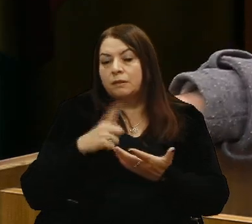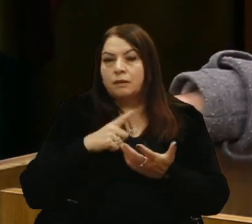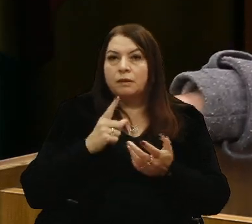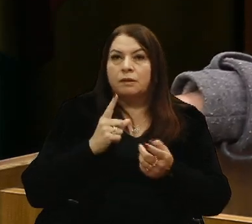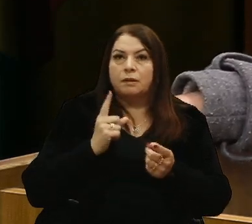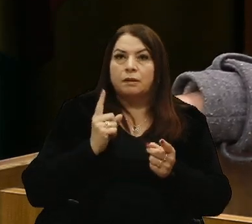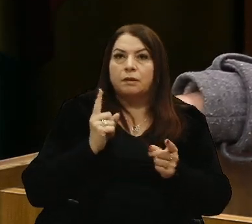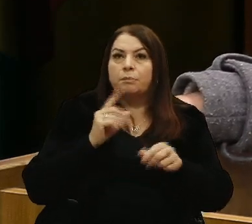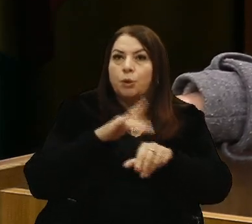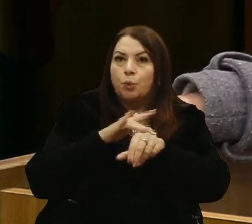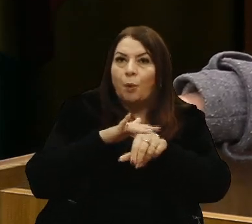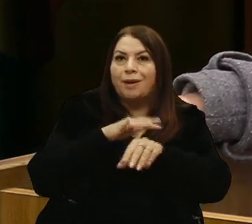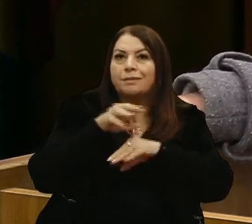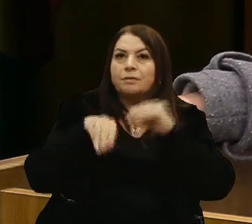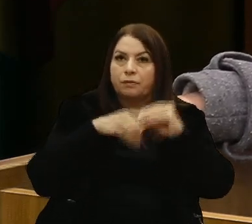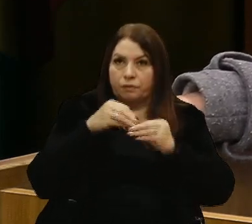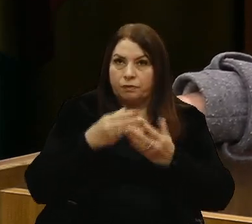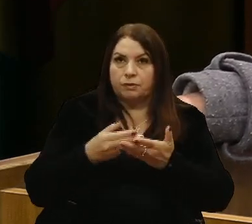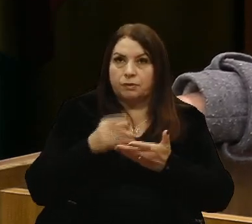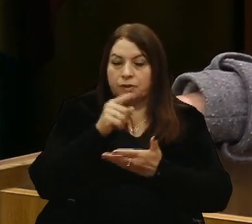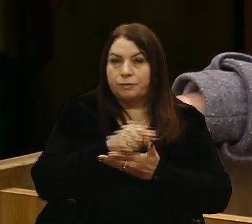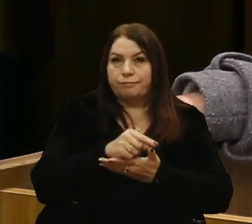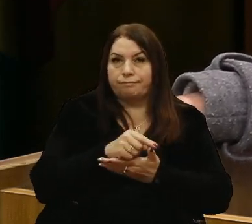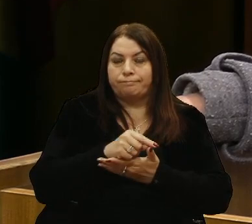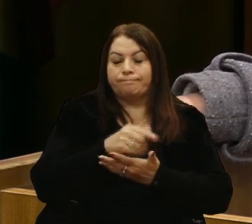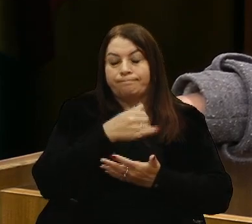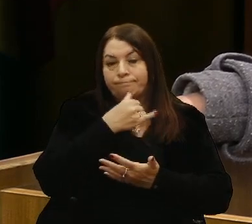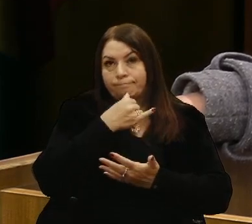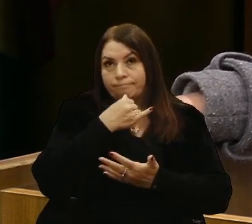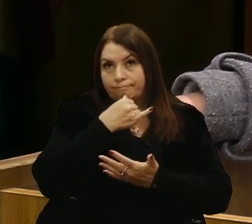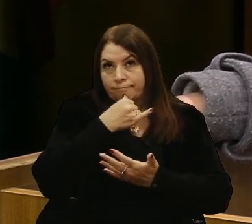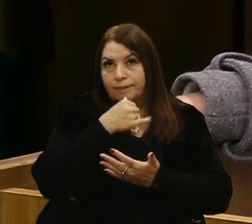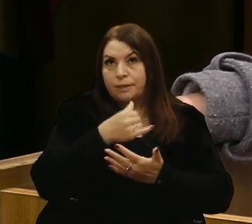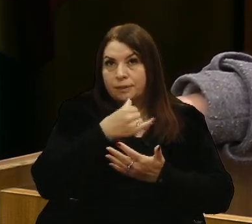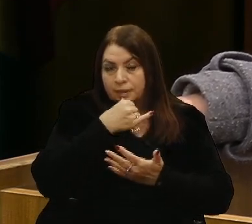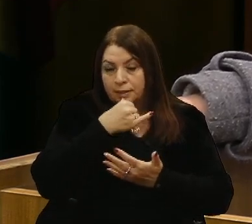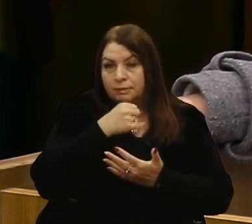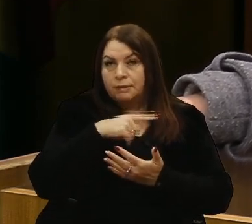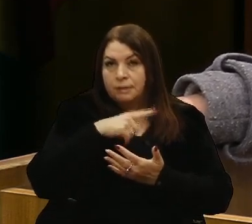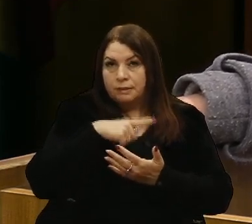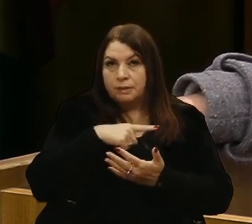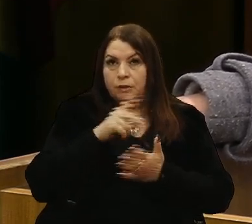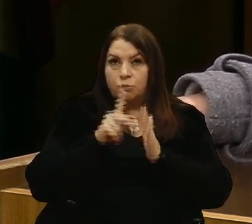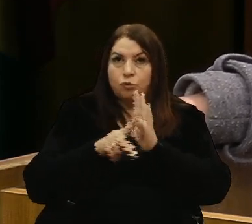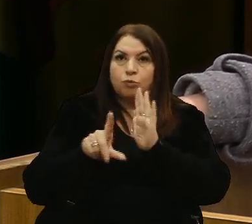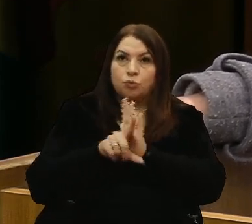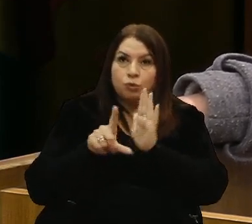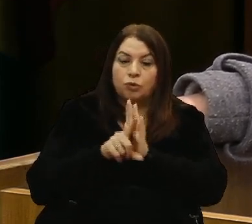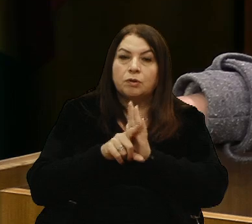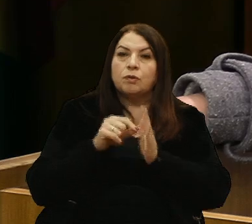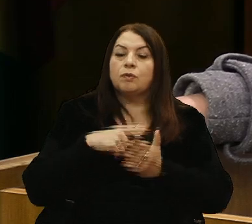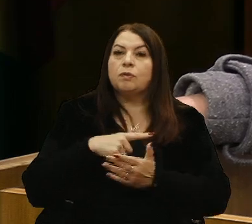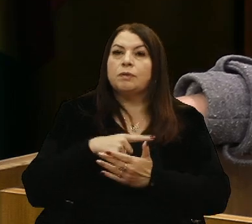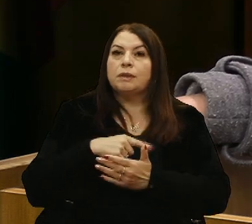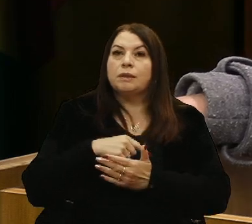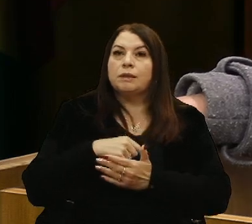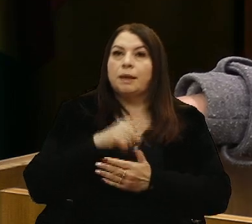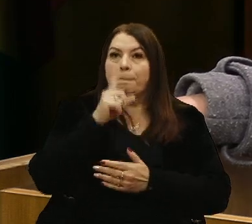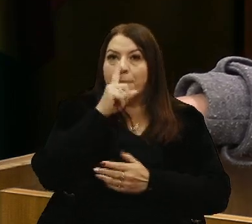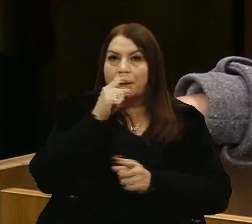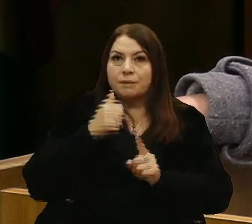doença envolvida. E isso é muito triste. É triste nós termos um projeto de lei onde a gente chama de